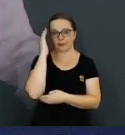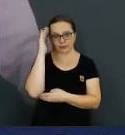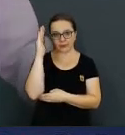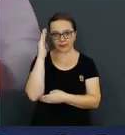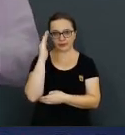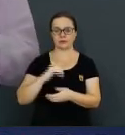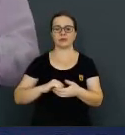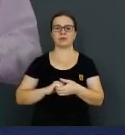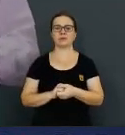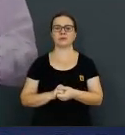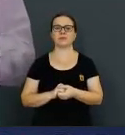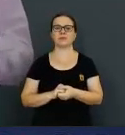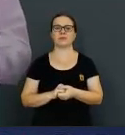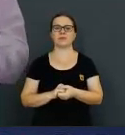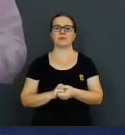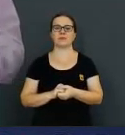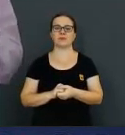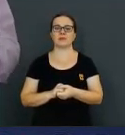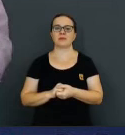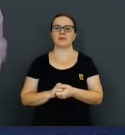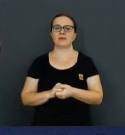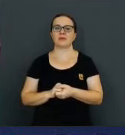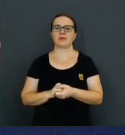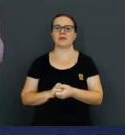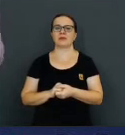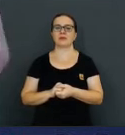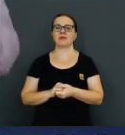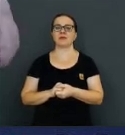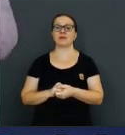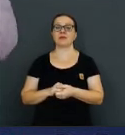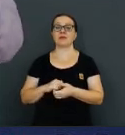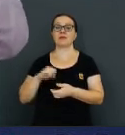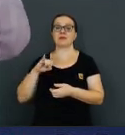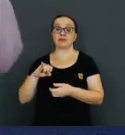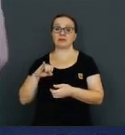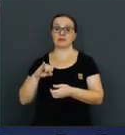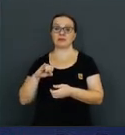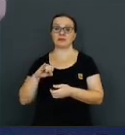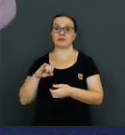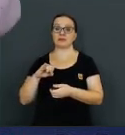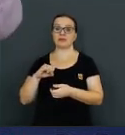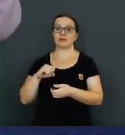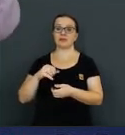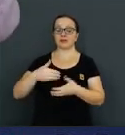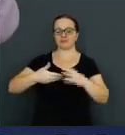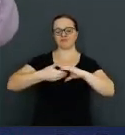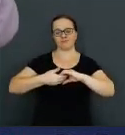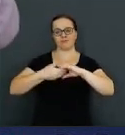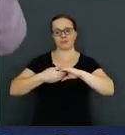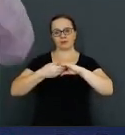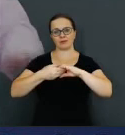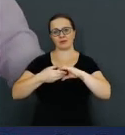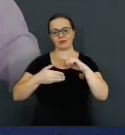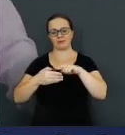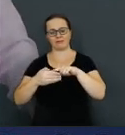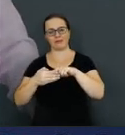Caso você não tenha como alimentar, se você sempre aperta a mão com a mão direita, então pega a bolachinha com a mão esquerda. Pelo menos você se